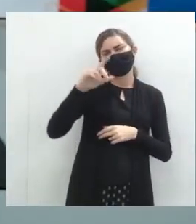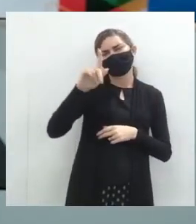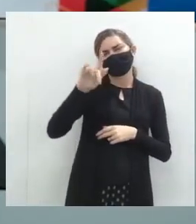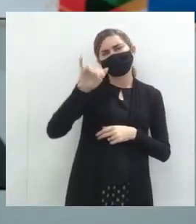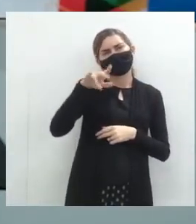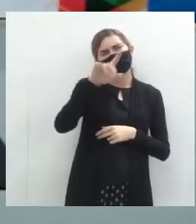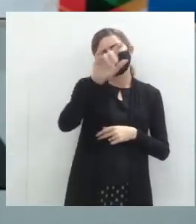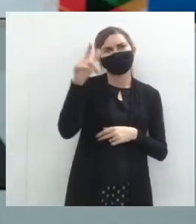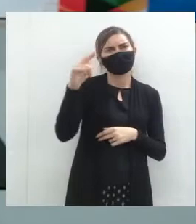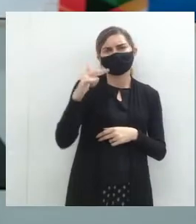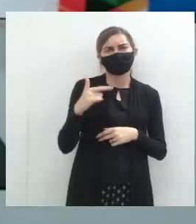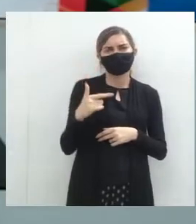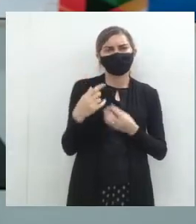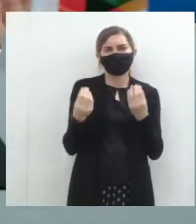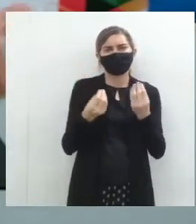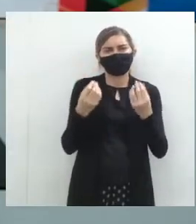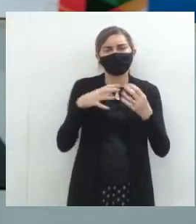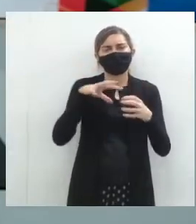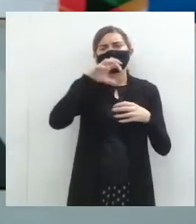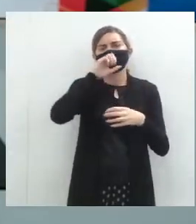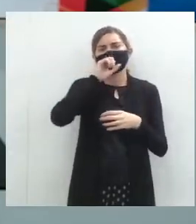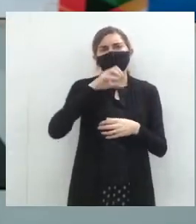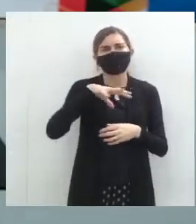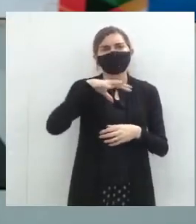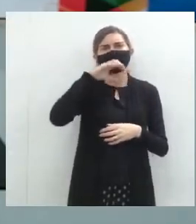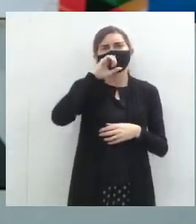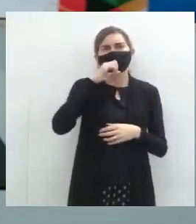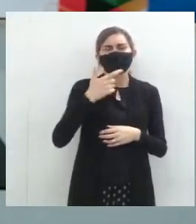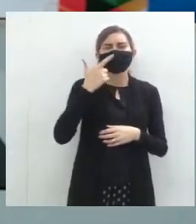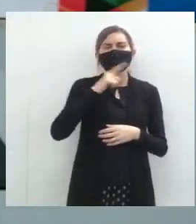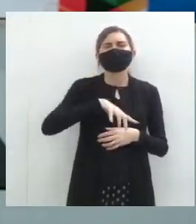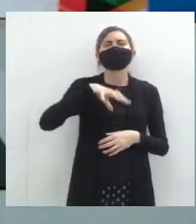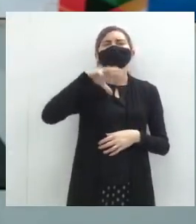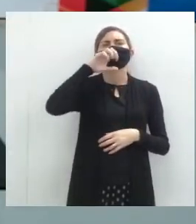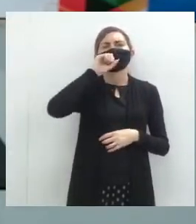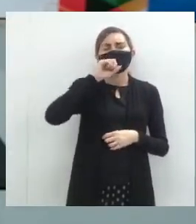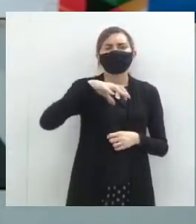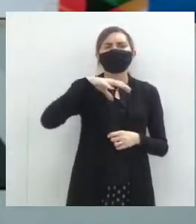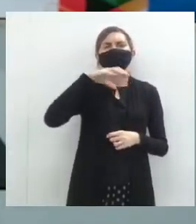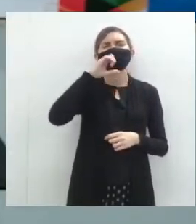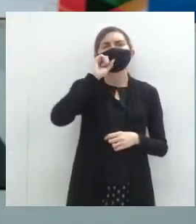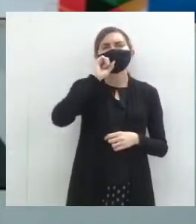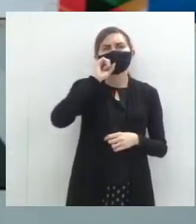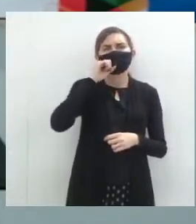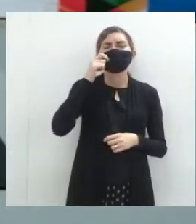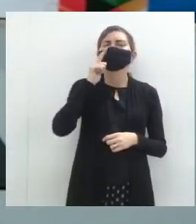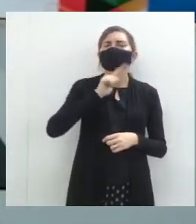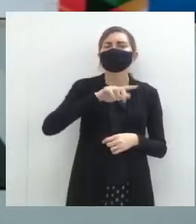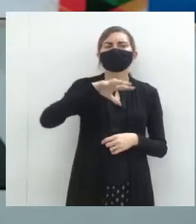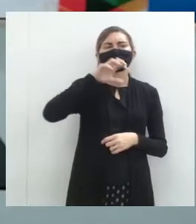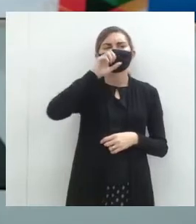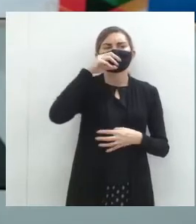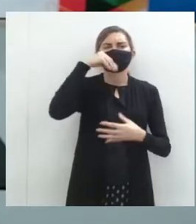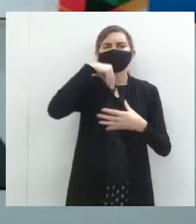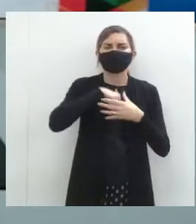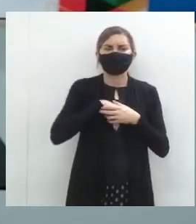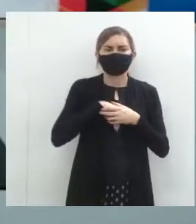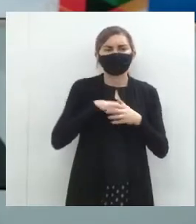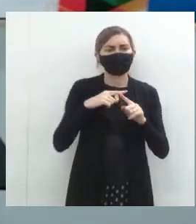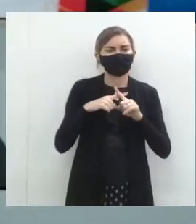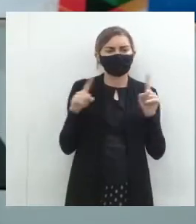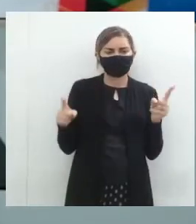tiver hemoglobina, não tem como carregar oxigênio. Não, mas eu consigo respirar oxigênio. Eu consigo botar...